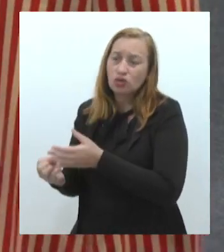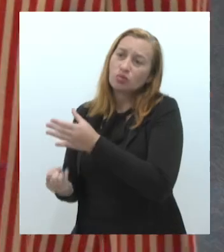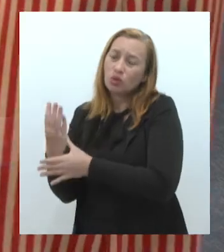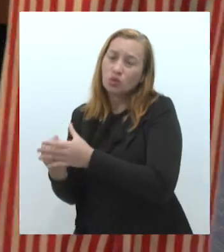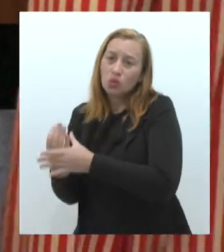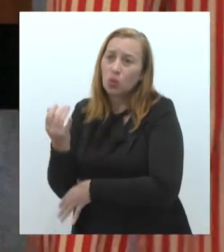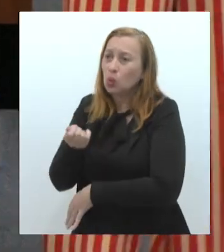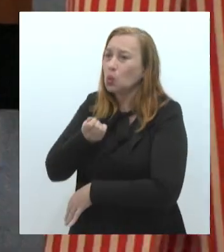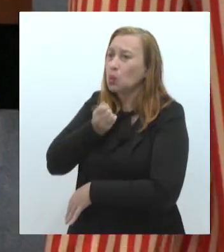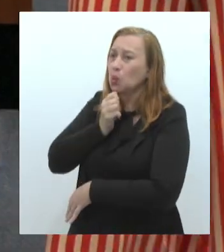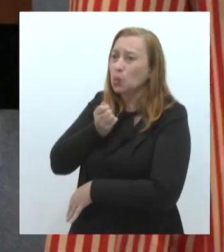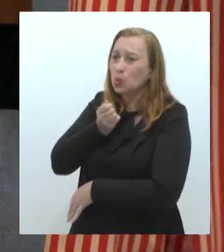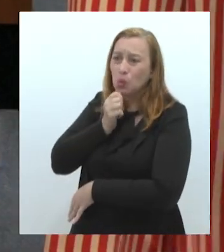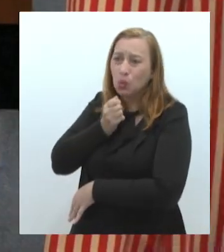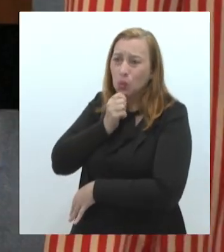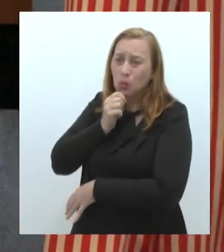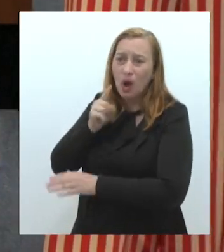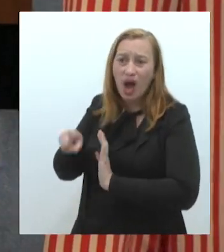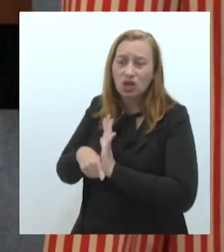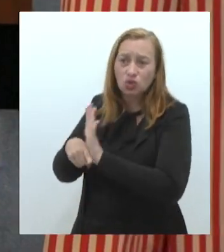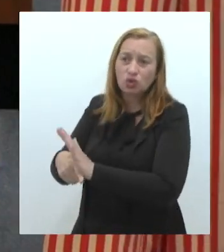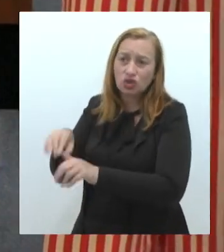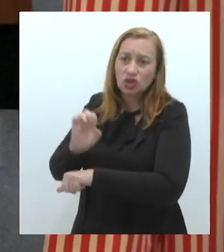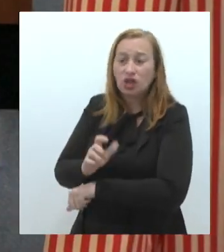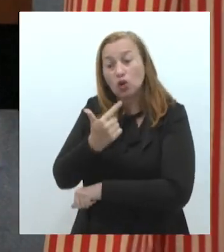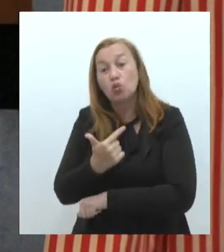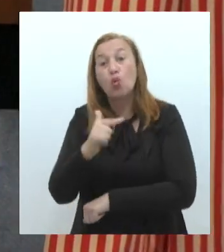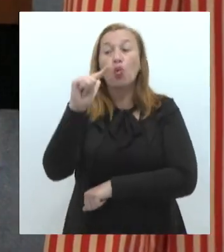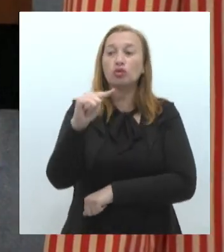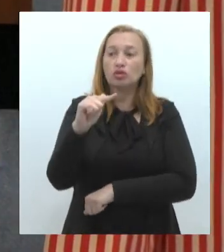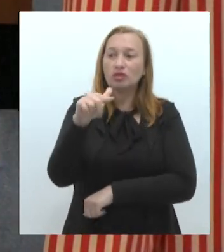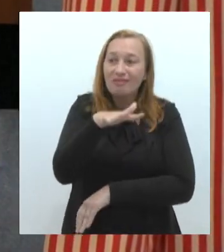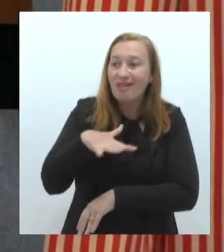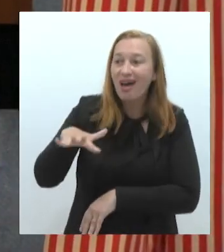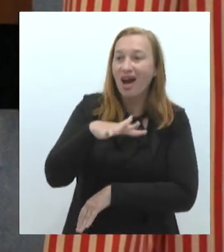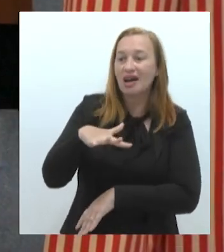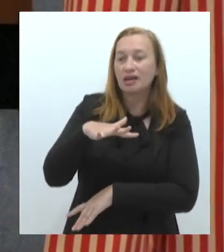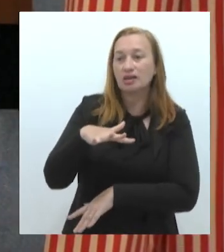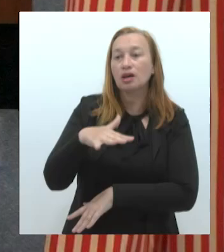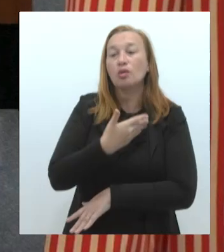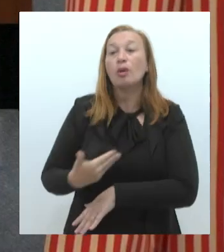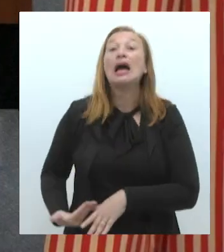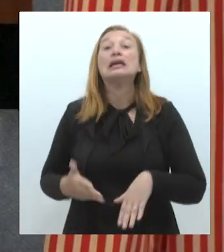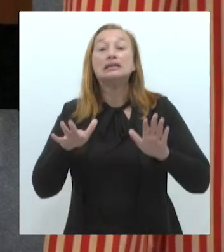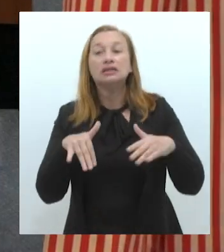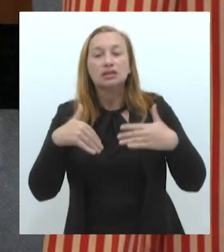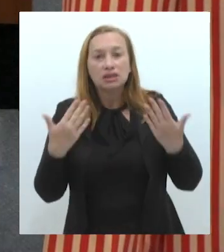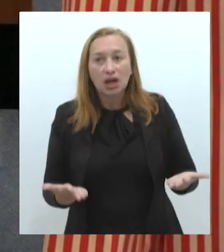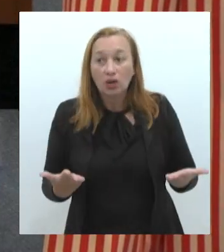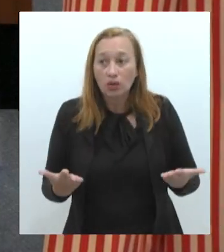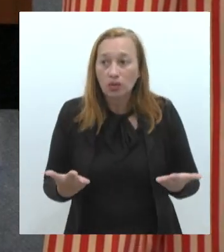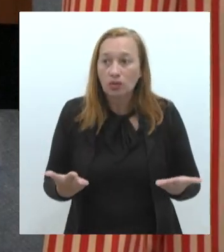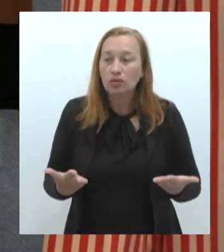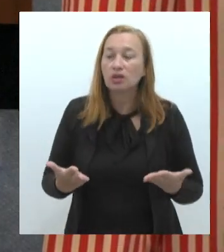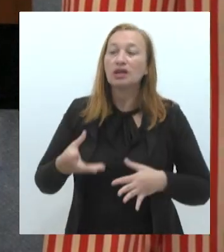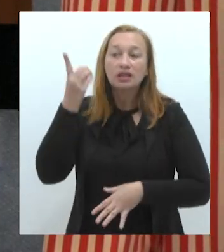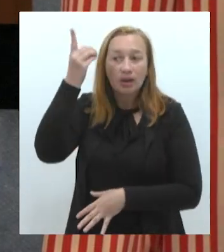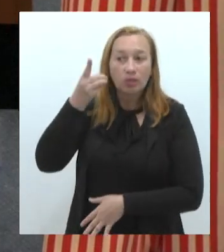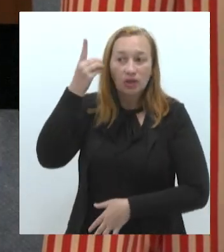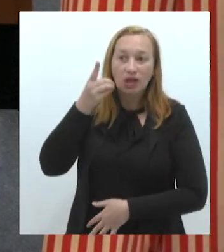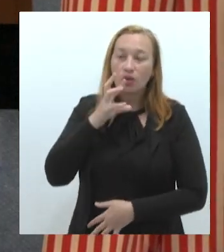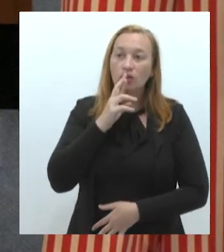nenhuma ajuda do Estado e nem de outros setores públicos. Então, deputado Rodrigo